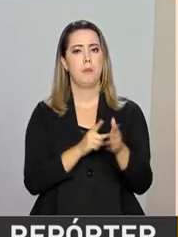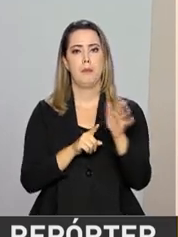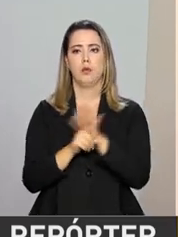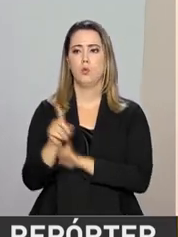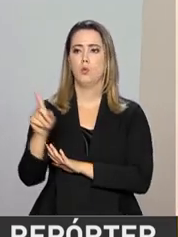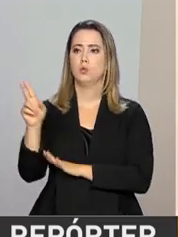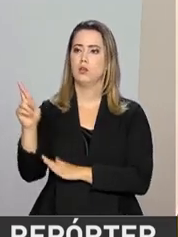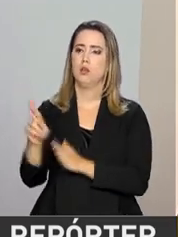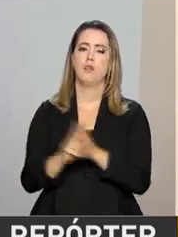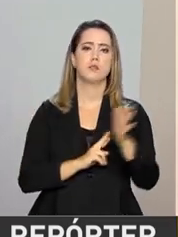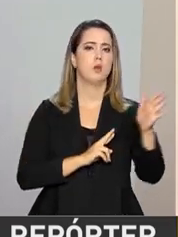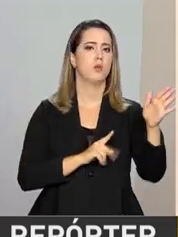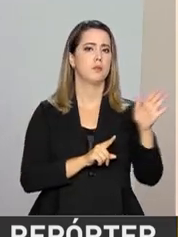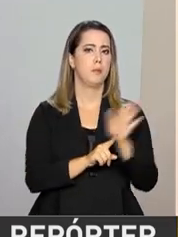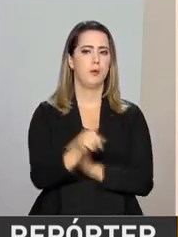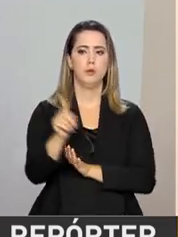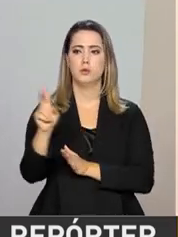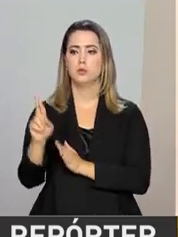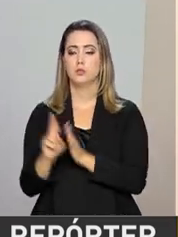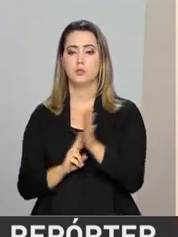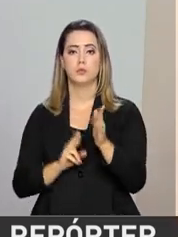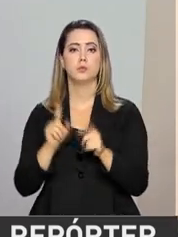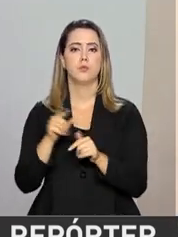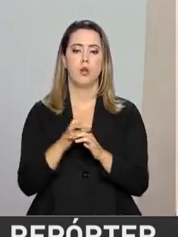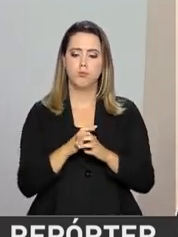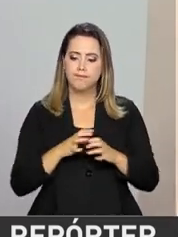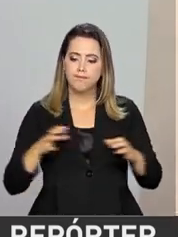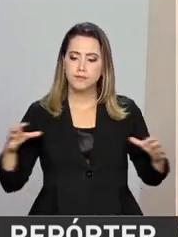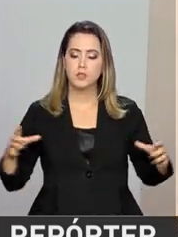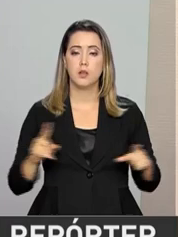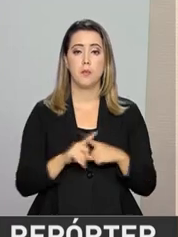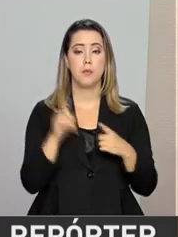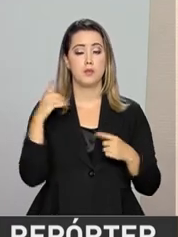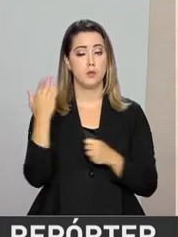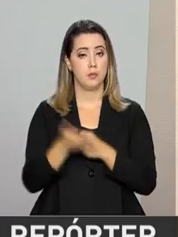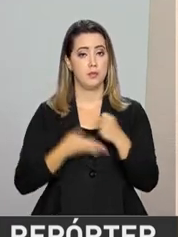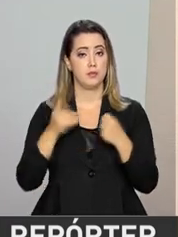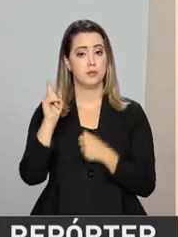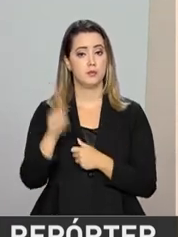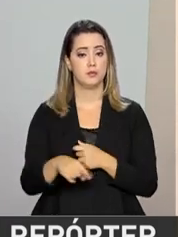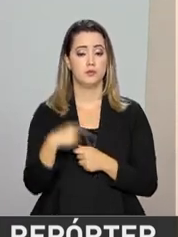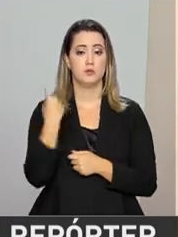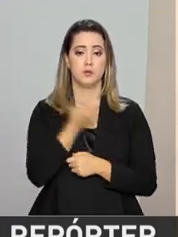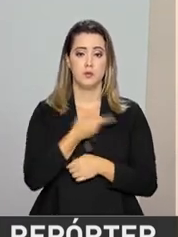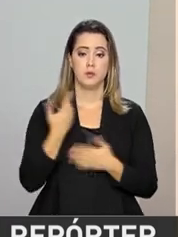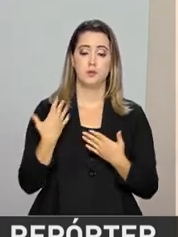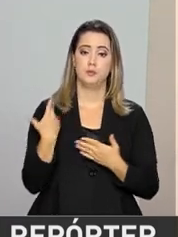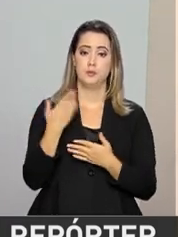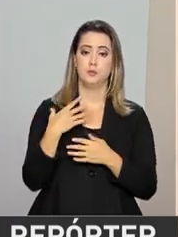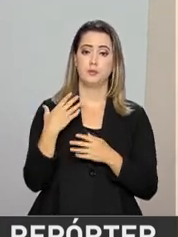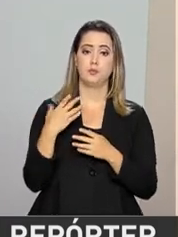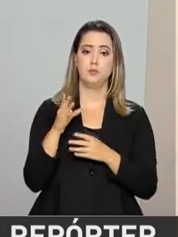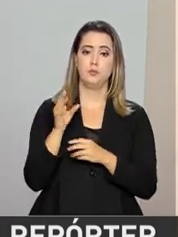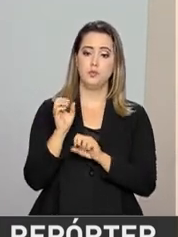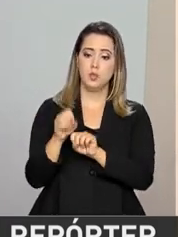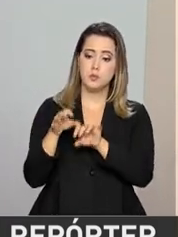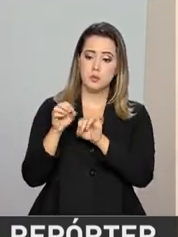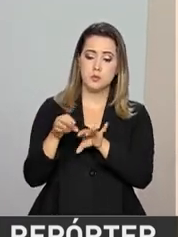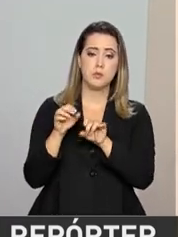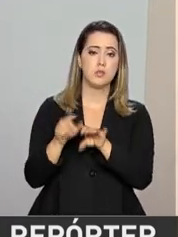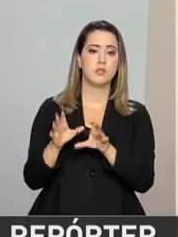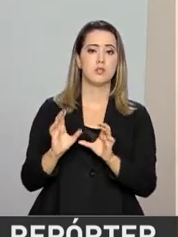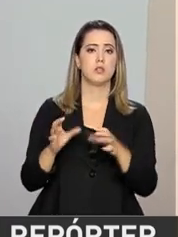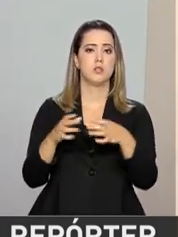os principais assuntos que a reforma trouxe. Ela é muito abrangente, mas o fundamental é que nós, como federação, temos que instrumentalizar